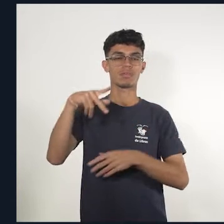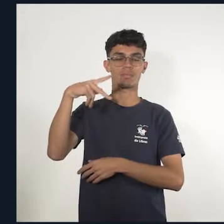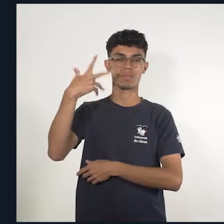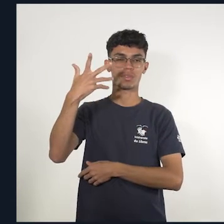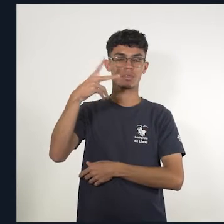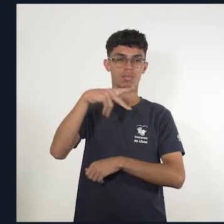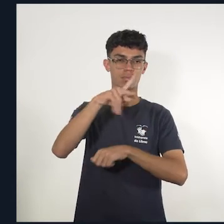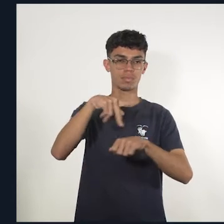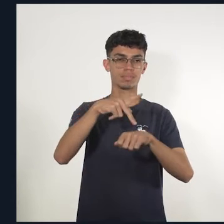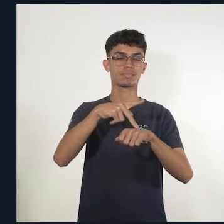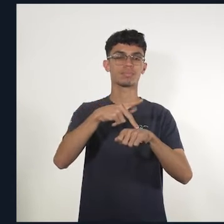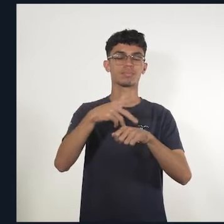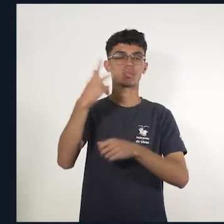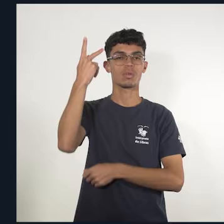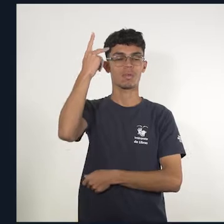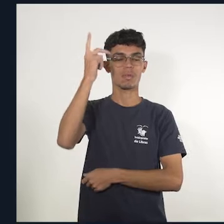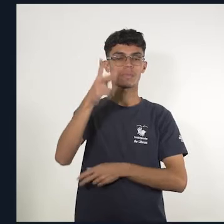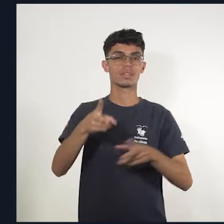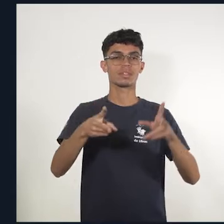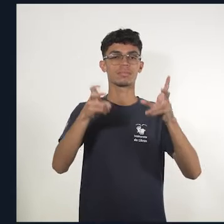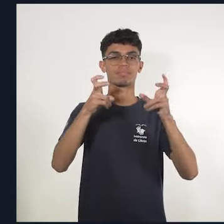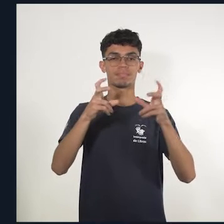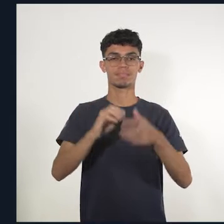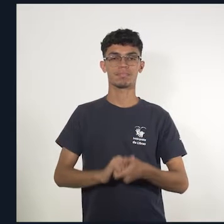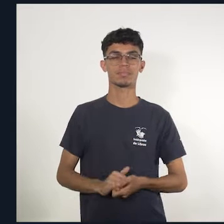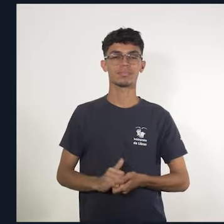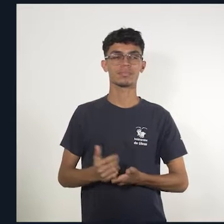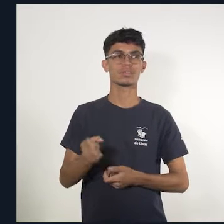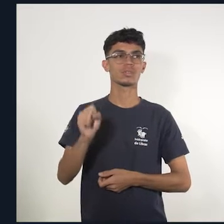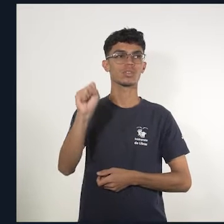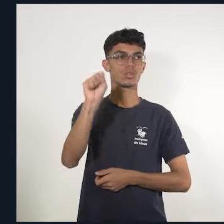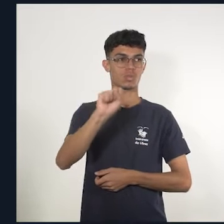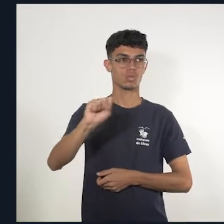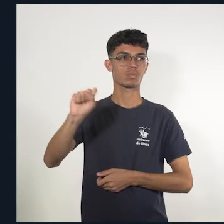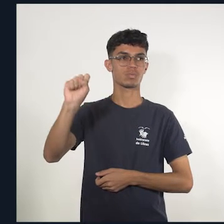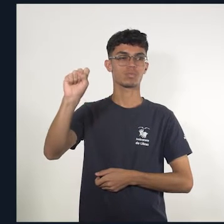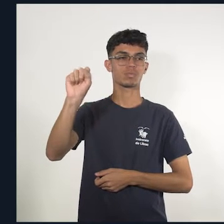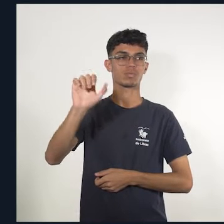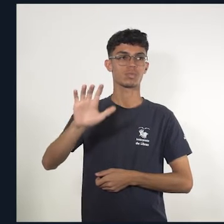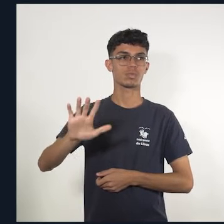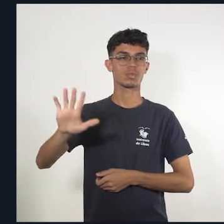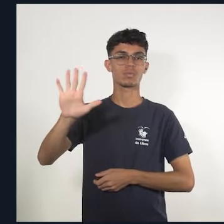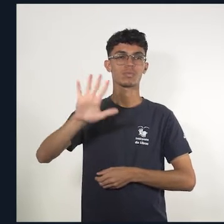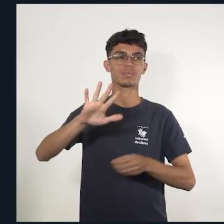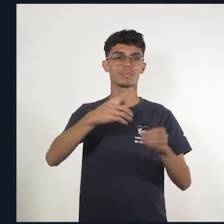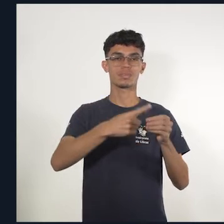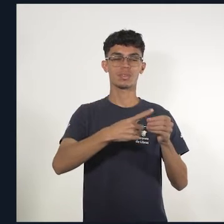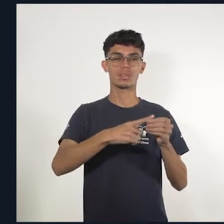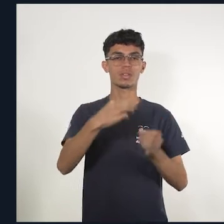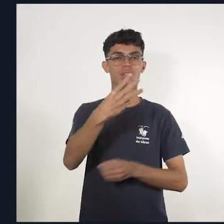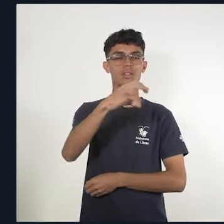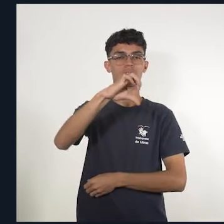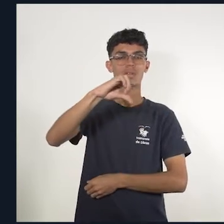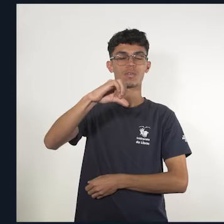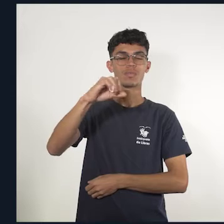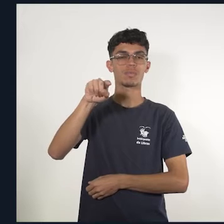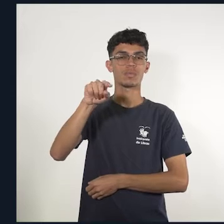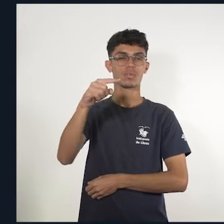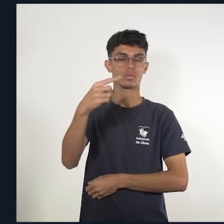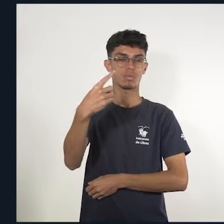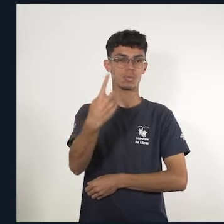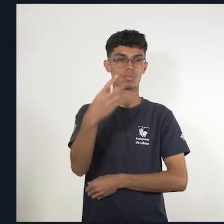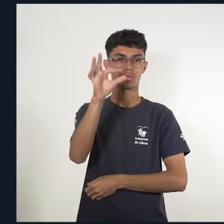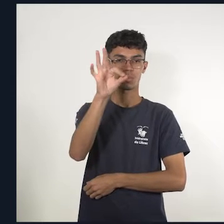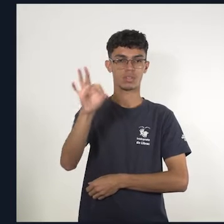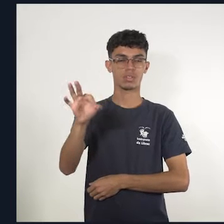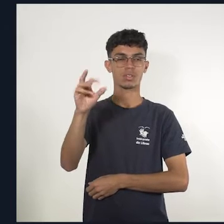podemos notar, então, a zona sul da cidade com 39,1%, a zona norte em segundo lugar